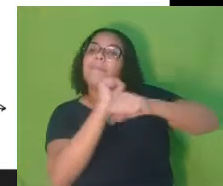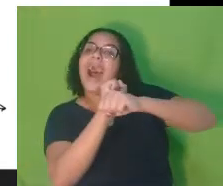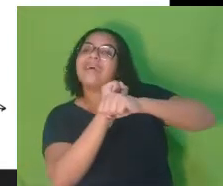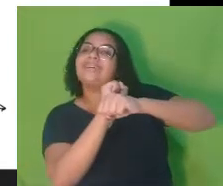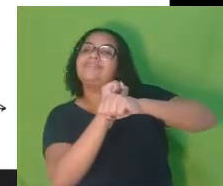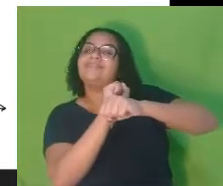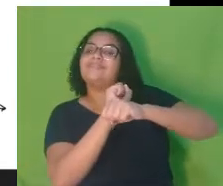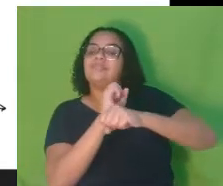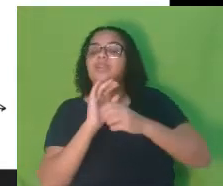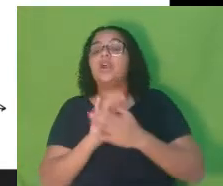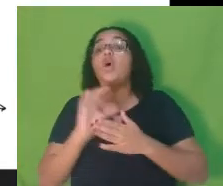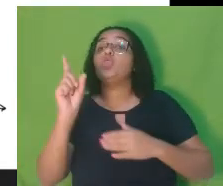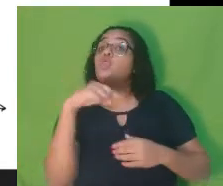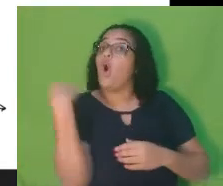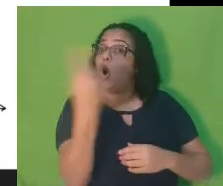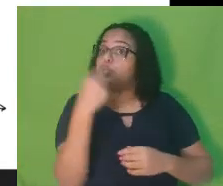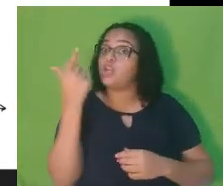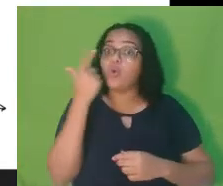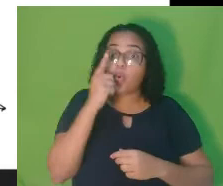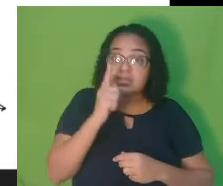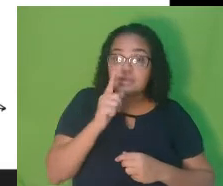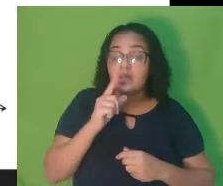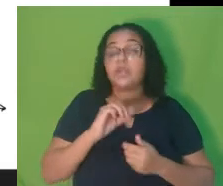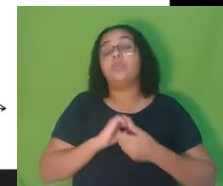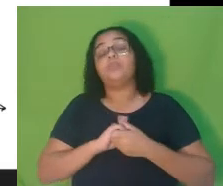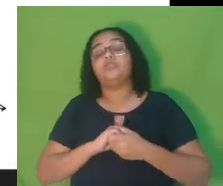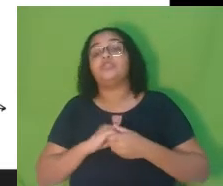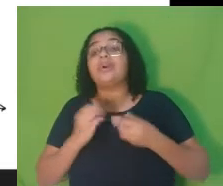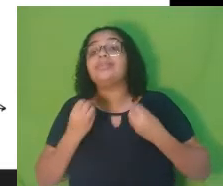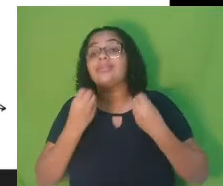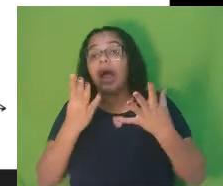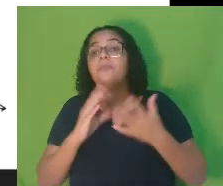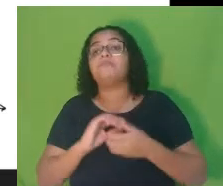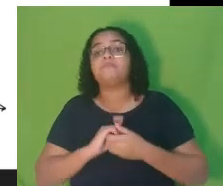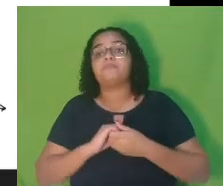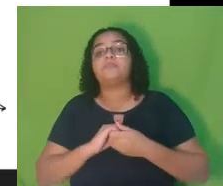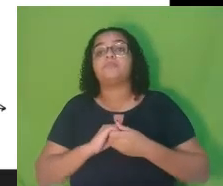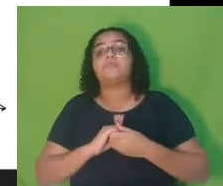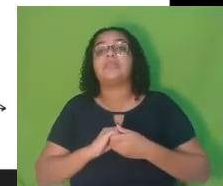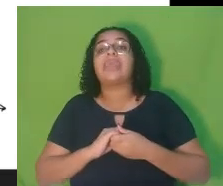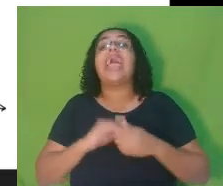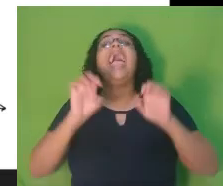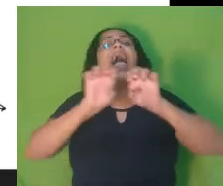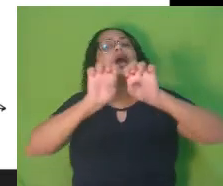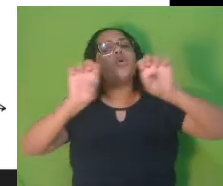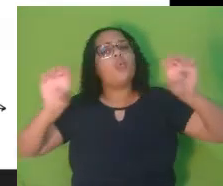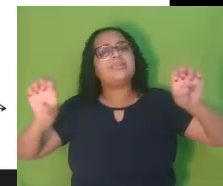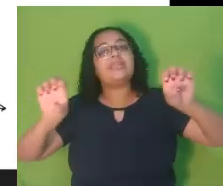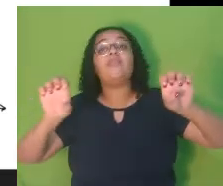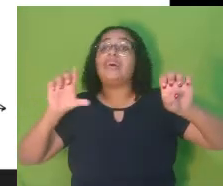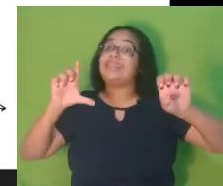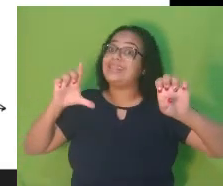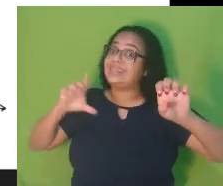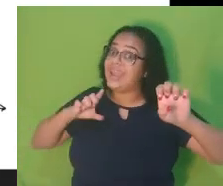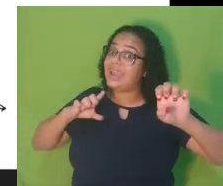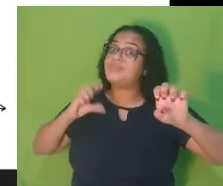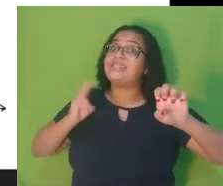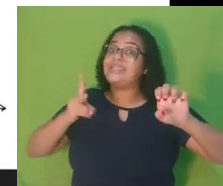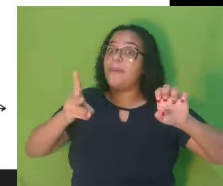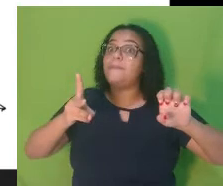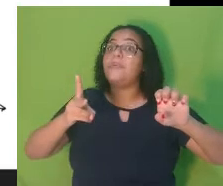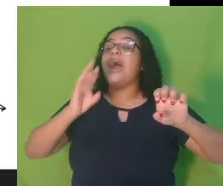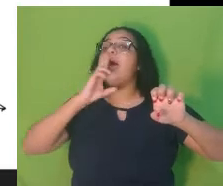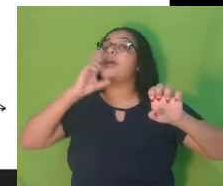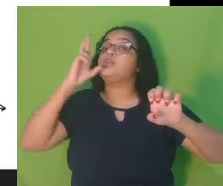parte. Então, a gente não consegue garantir que a equação vai ter sempre solução. Porque, por